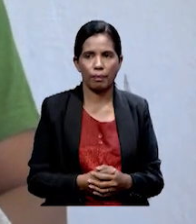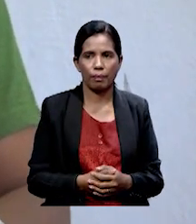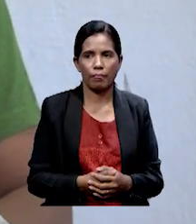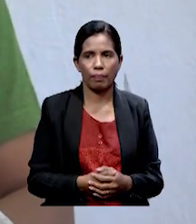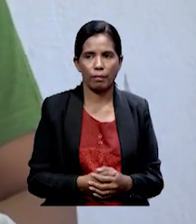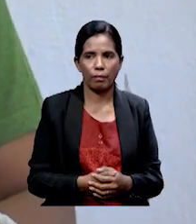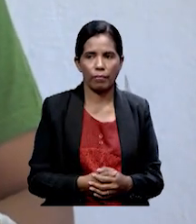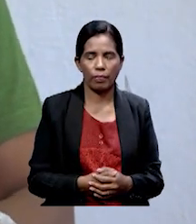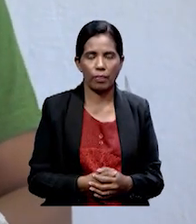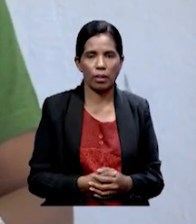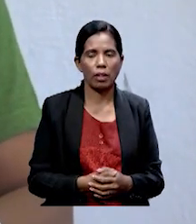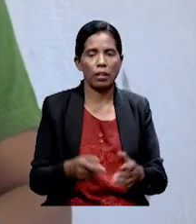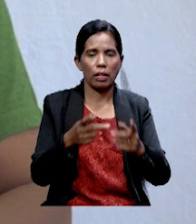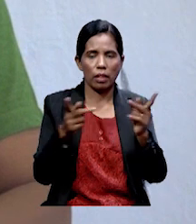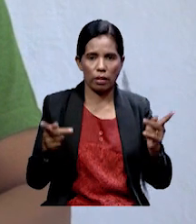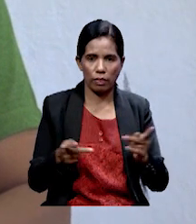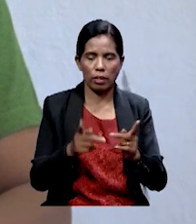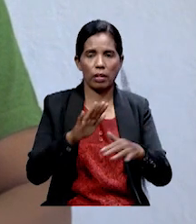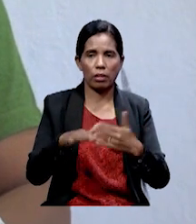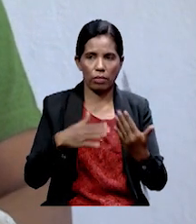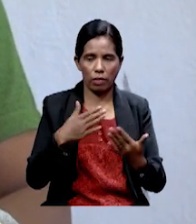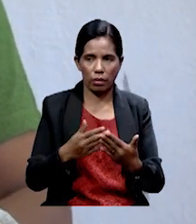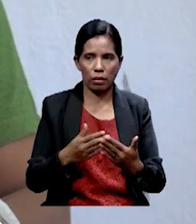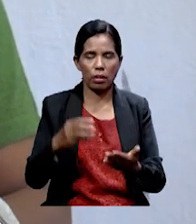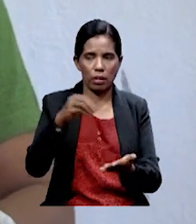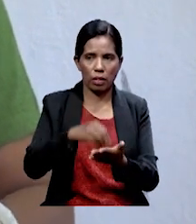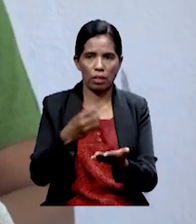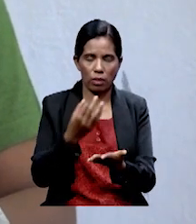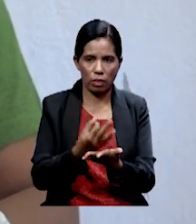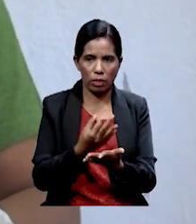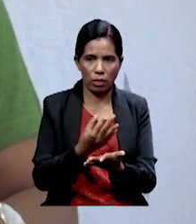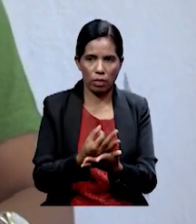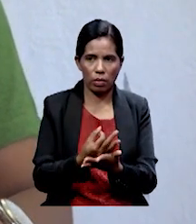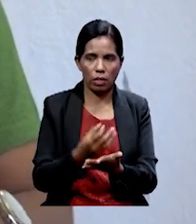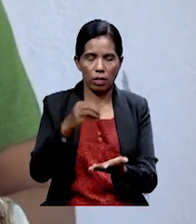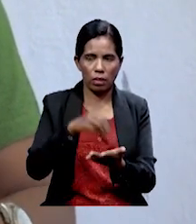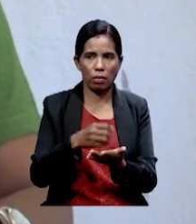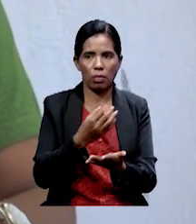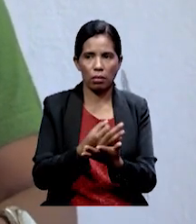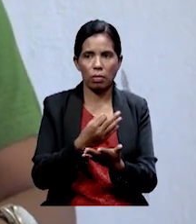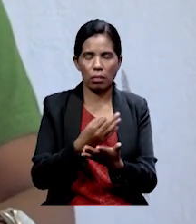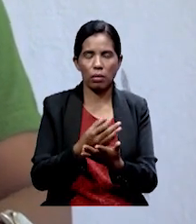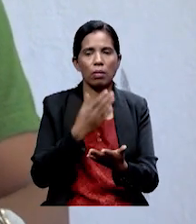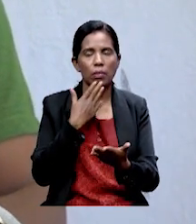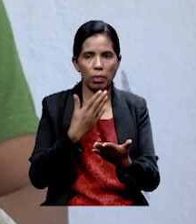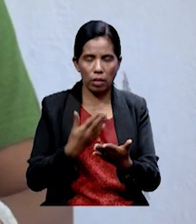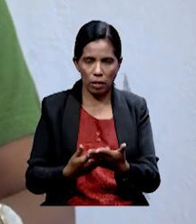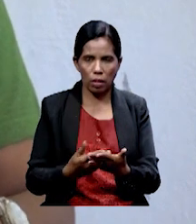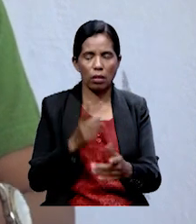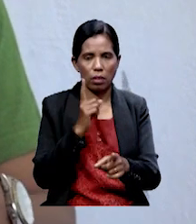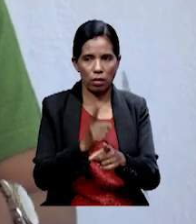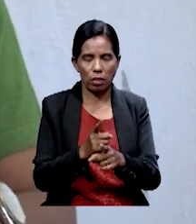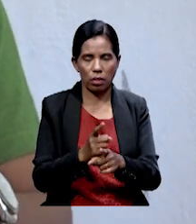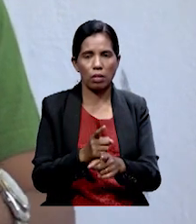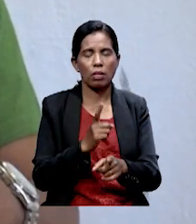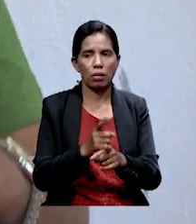Se o setor, se não é uma coisa, e alocamento, orçamento, alocação orçamento não é adequado de ativos, claro